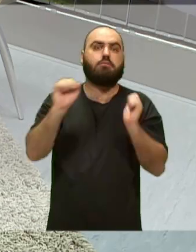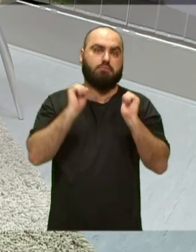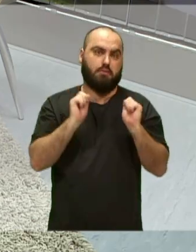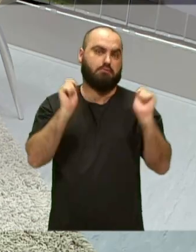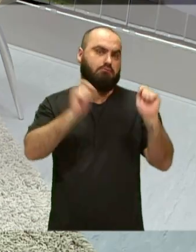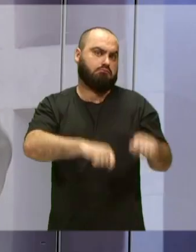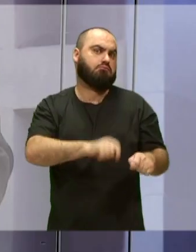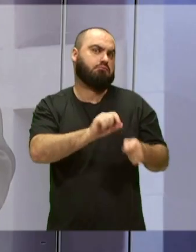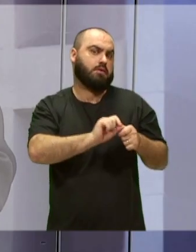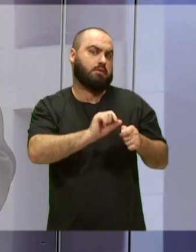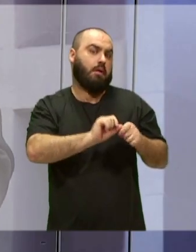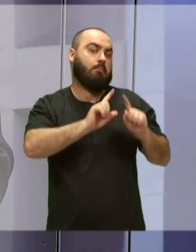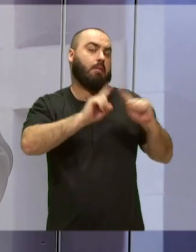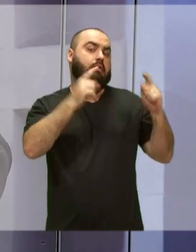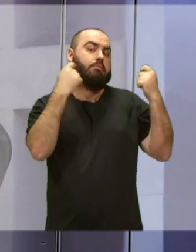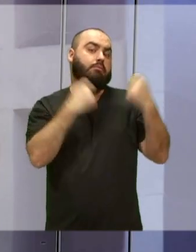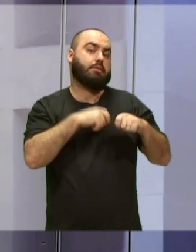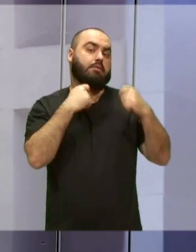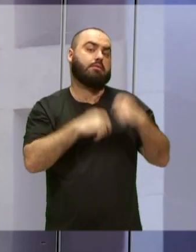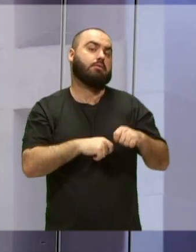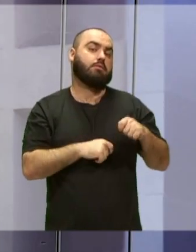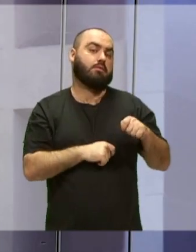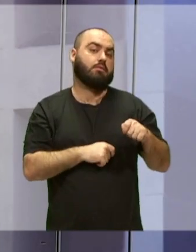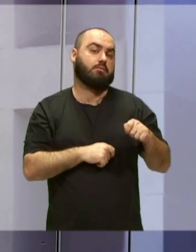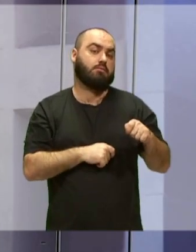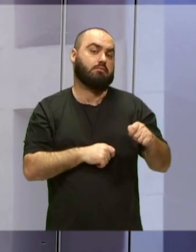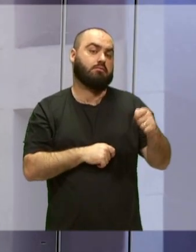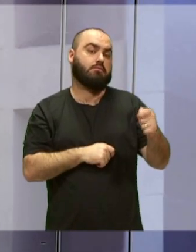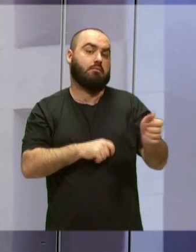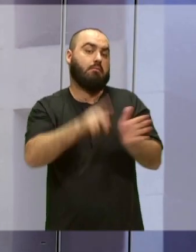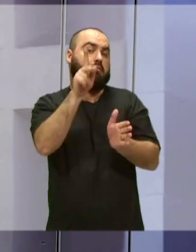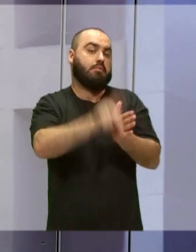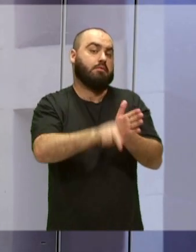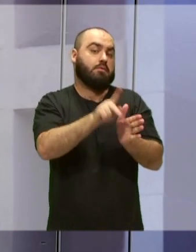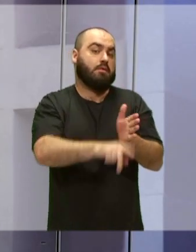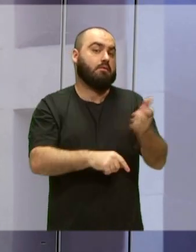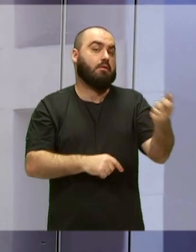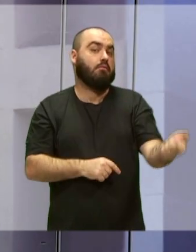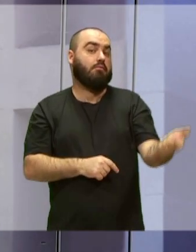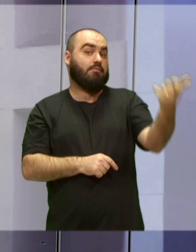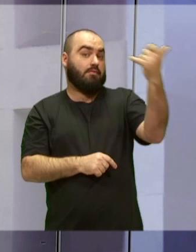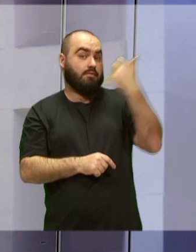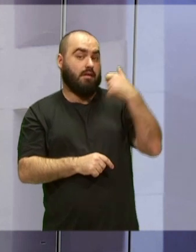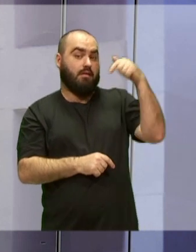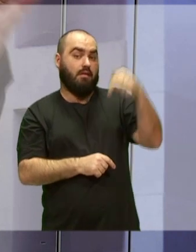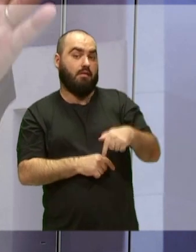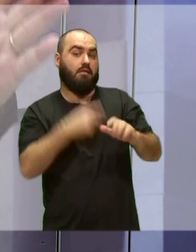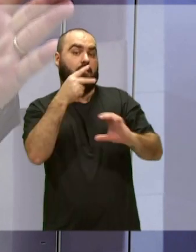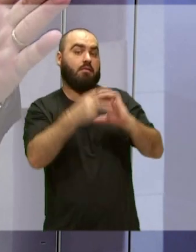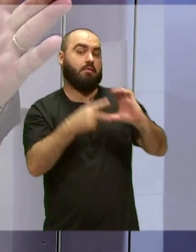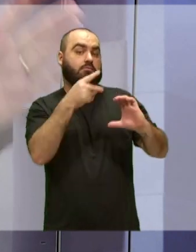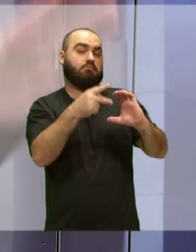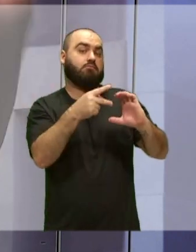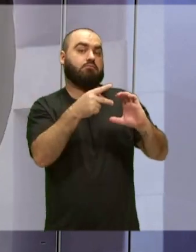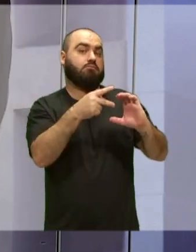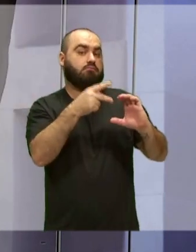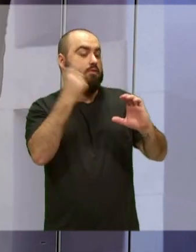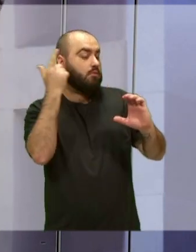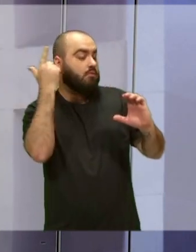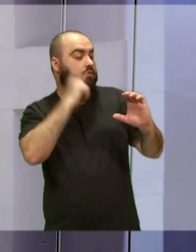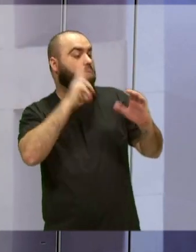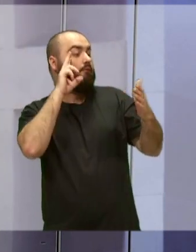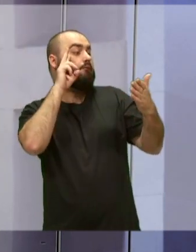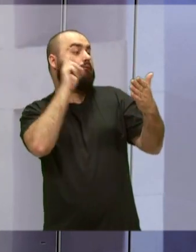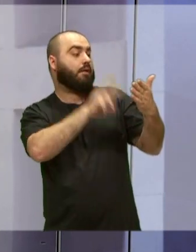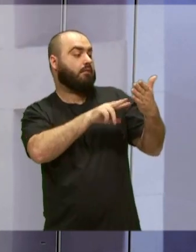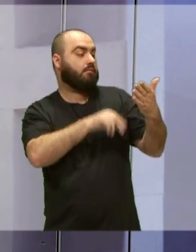aditivo só que da ele tem que pegar trazer pro projeto e vir aqui pra câmara e dar luz aos cegos traz